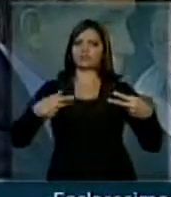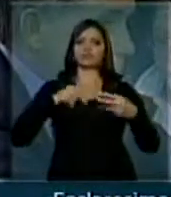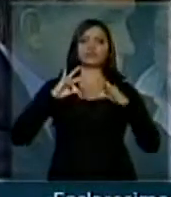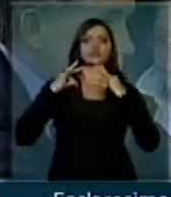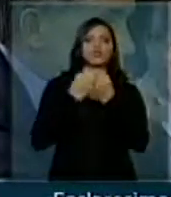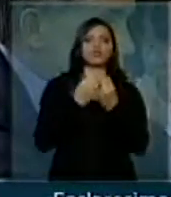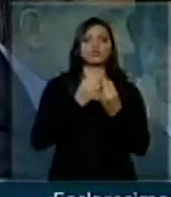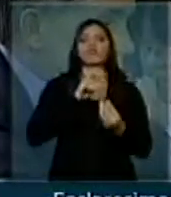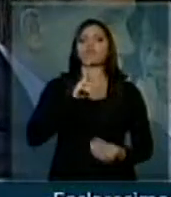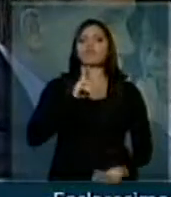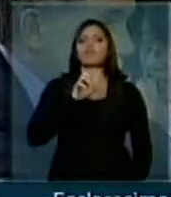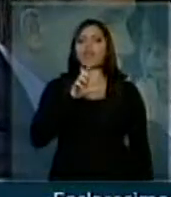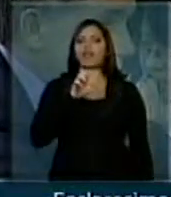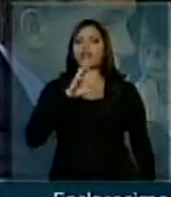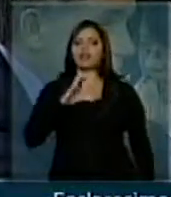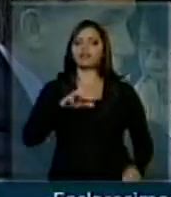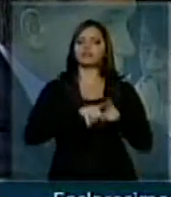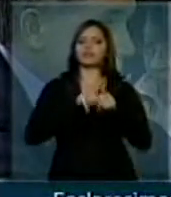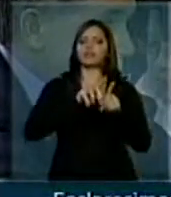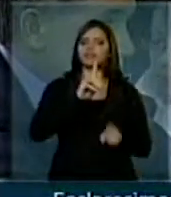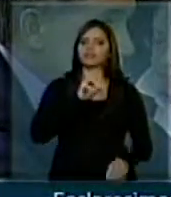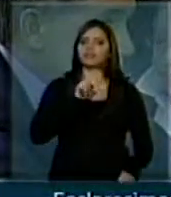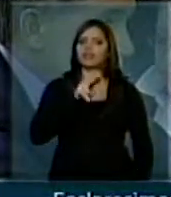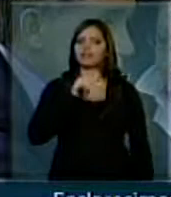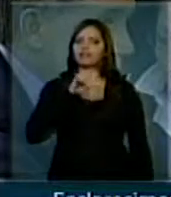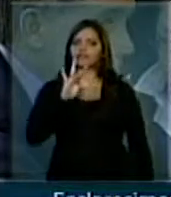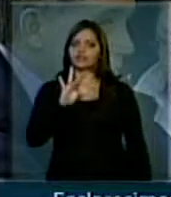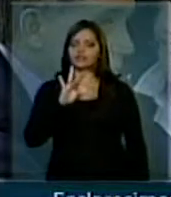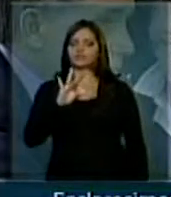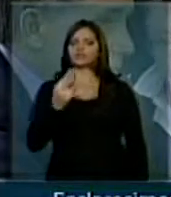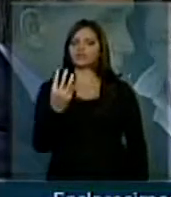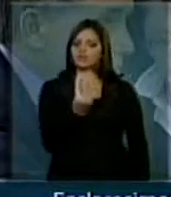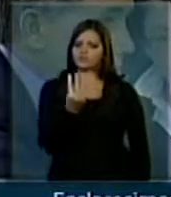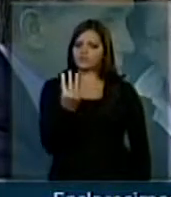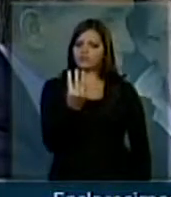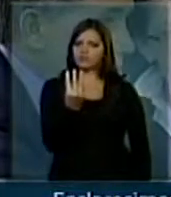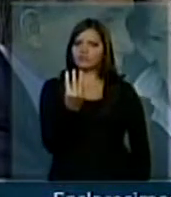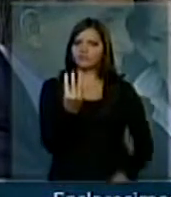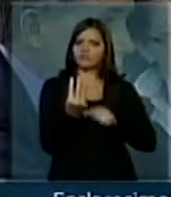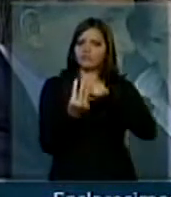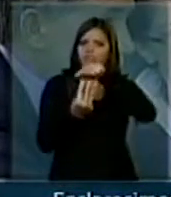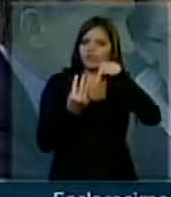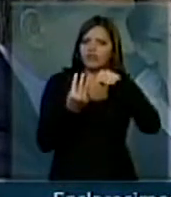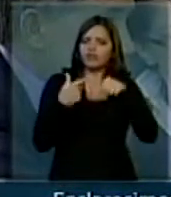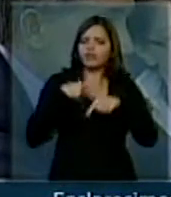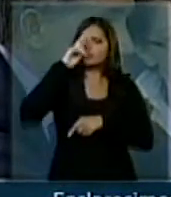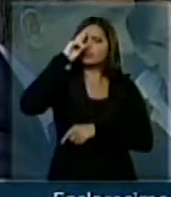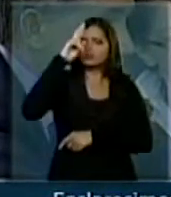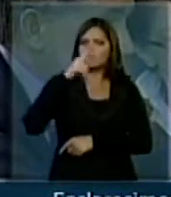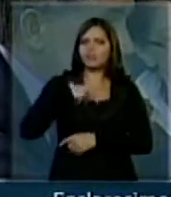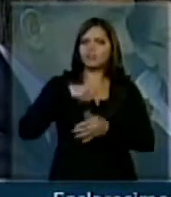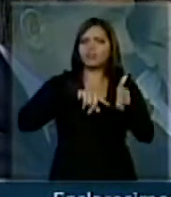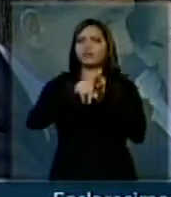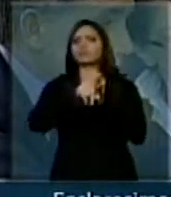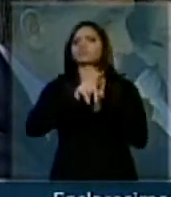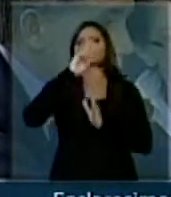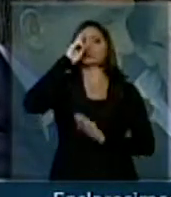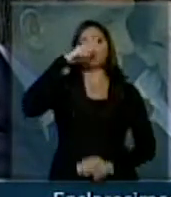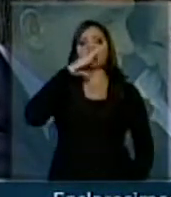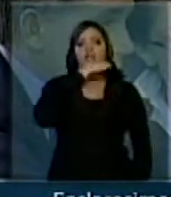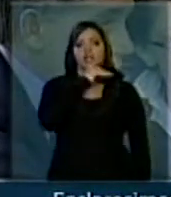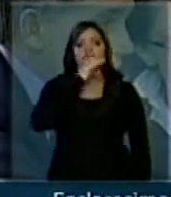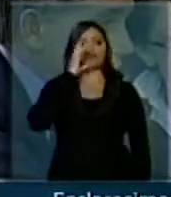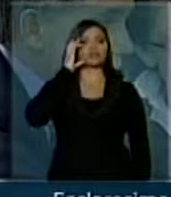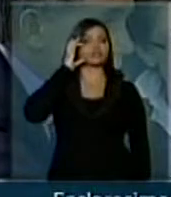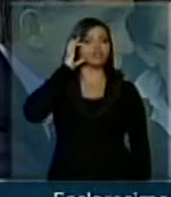estes órgãos a ele vinculados, inclusive o DENIT. Diante dessa realidade, eu pergunto, Vossa Excelência considera, portanto, que a